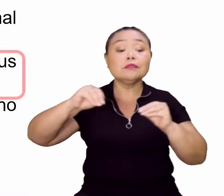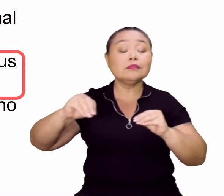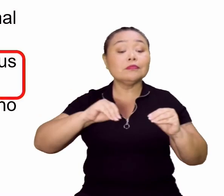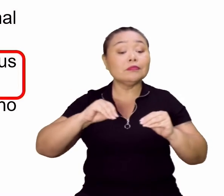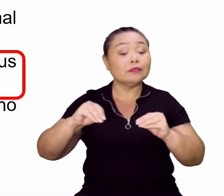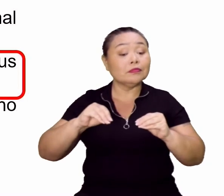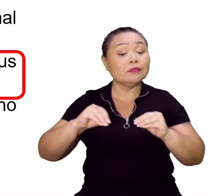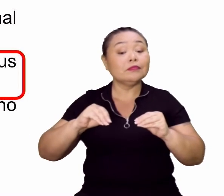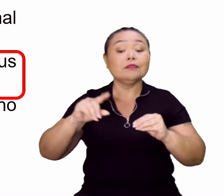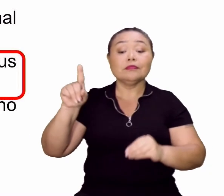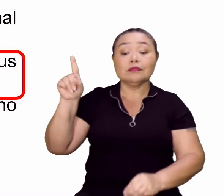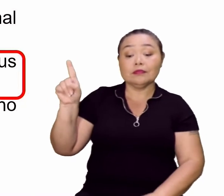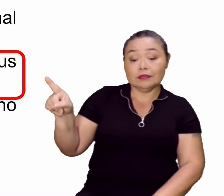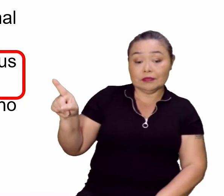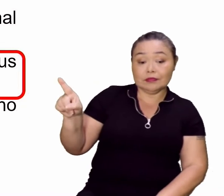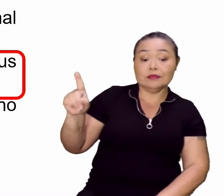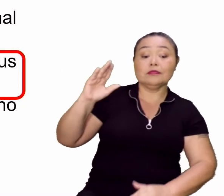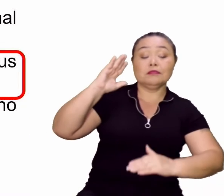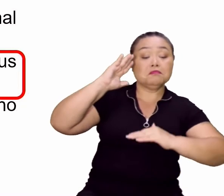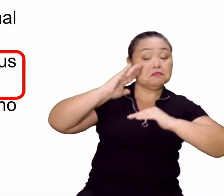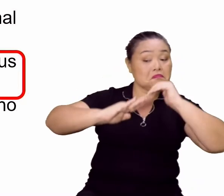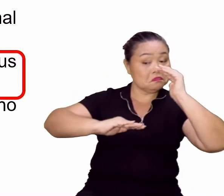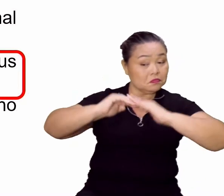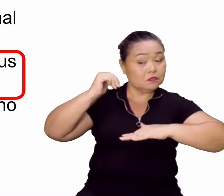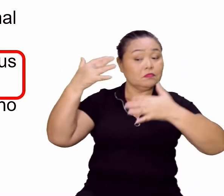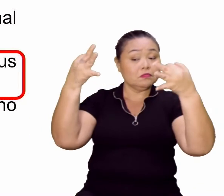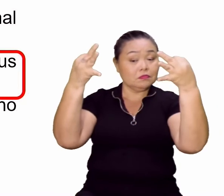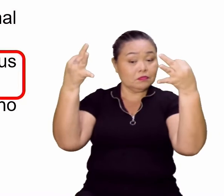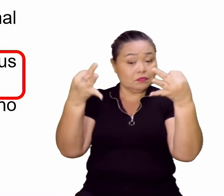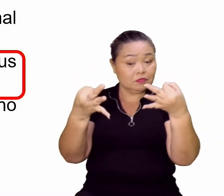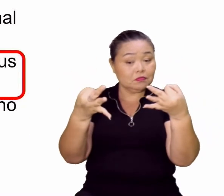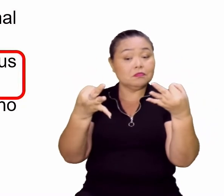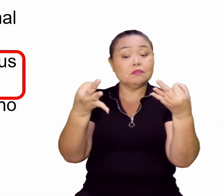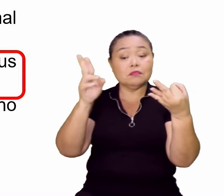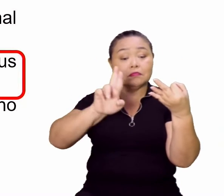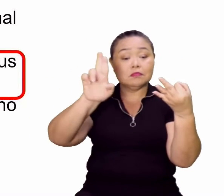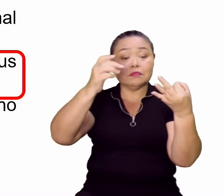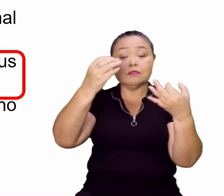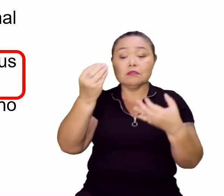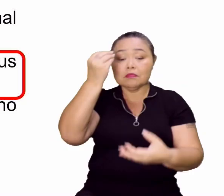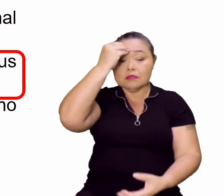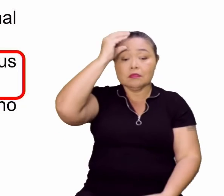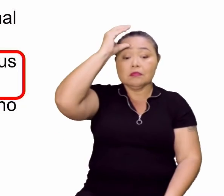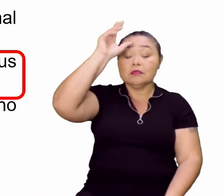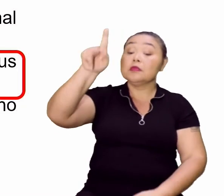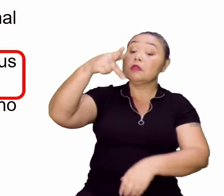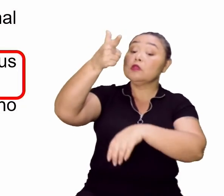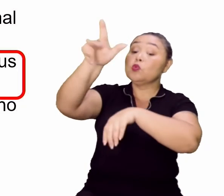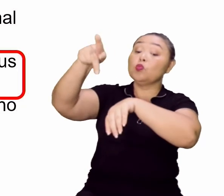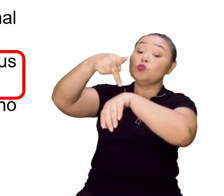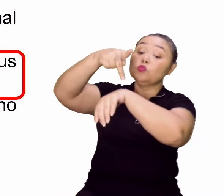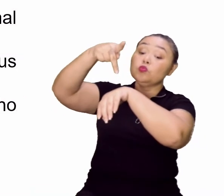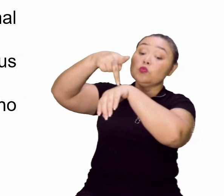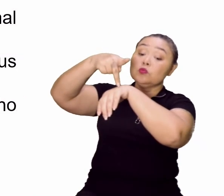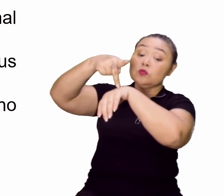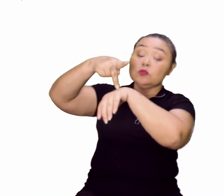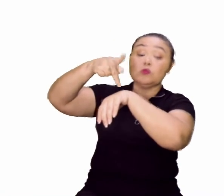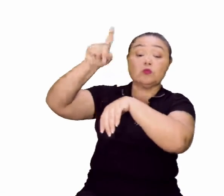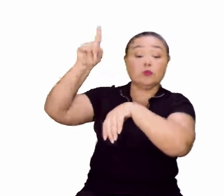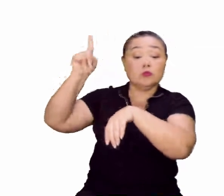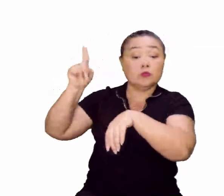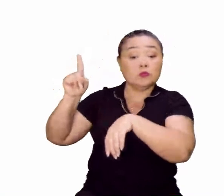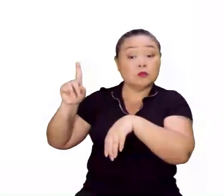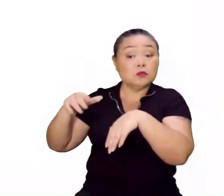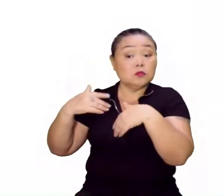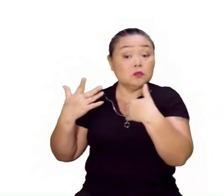quê? Claro que o aluno vai lembrar que nós falamos de pessoas especializadas para aplicar os seus conhecimentos em outros